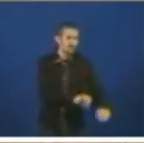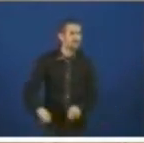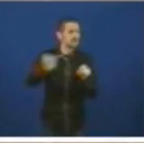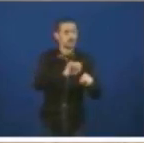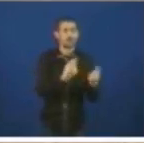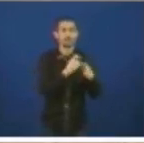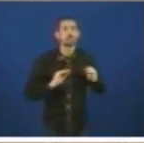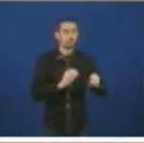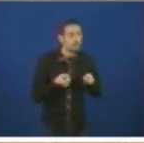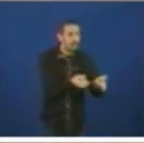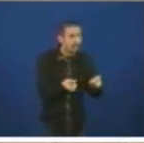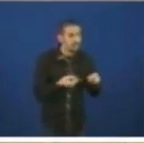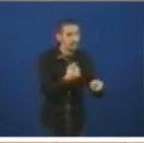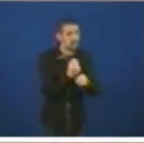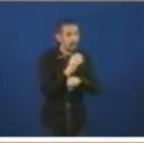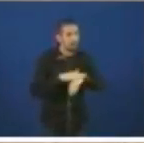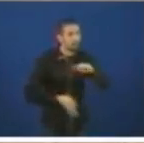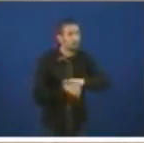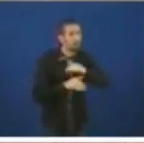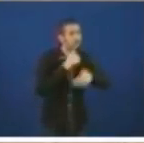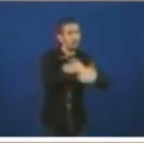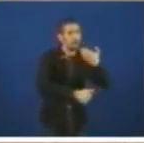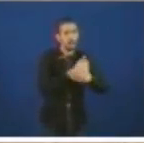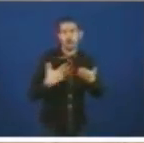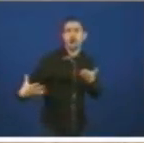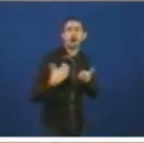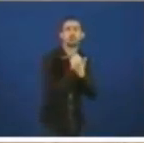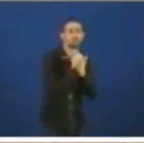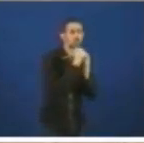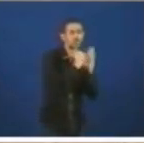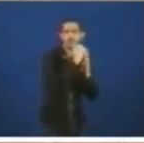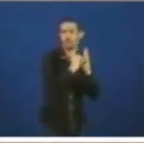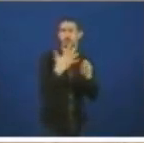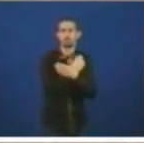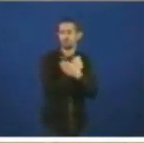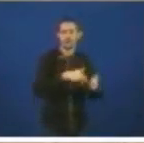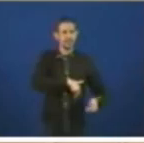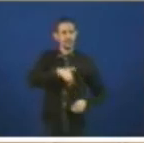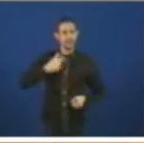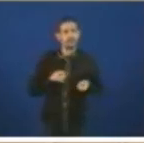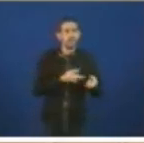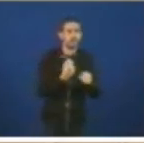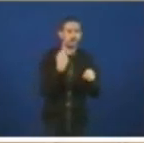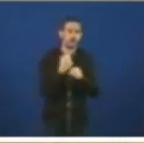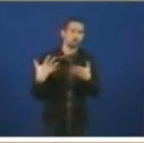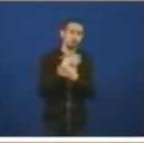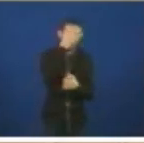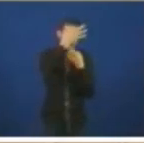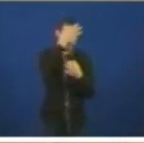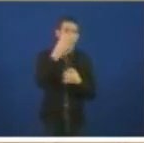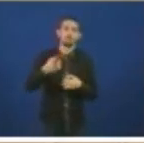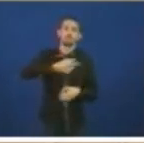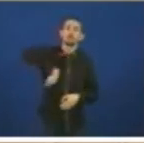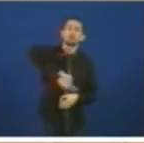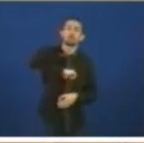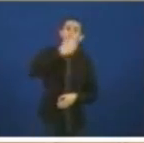dotar de traballo a Navantia a todos os niveles ao máis alto nivel o noso compromiso con ese